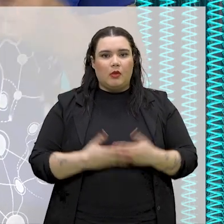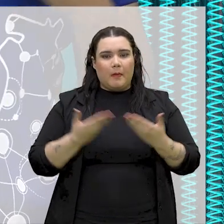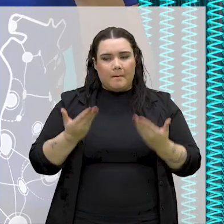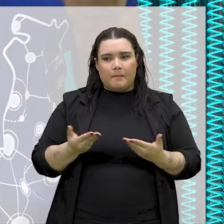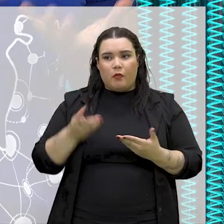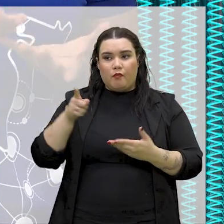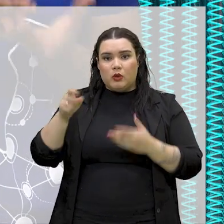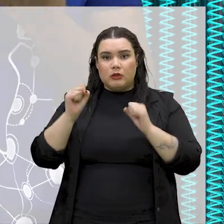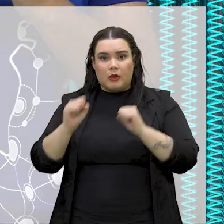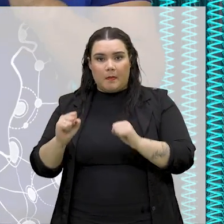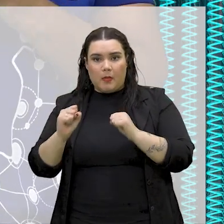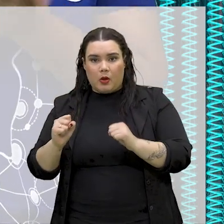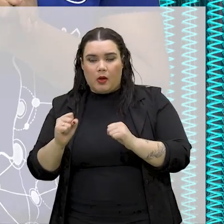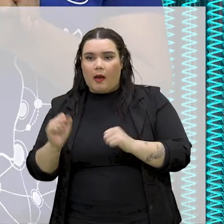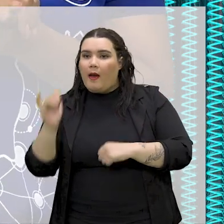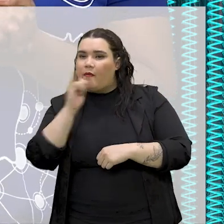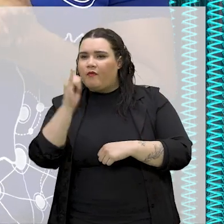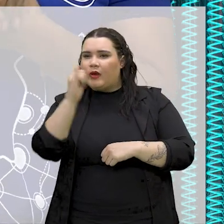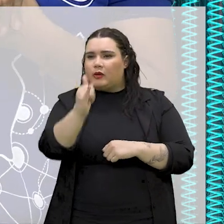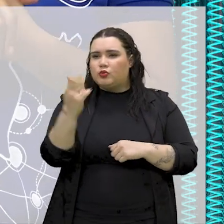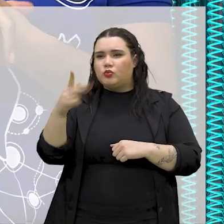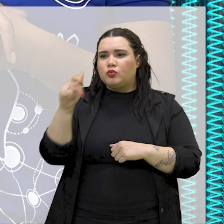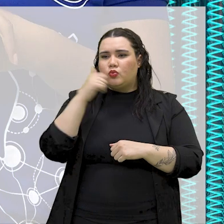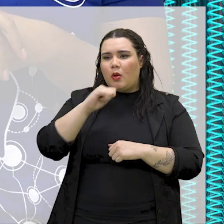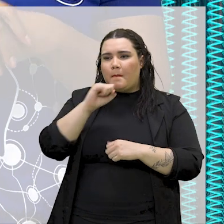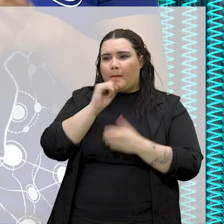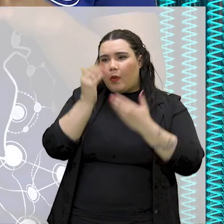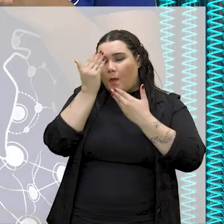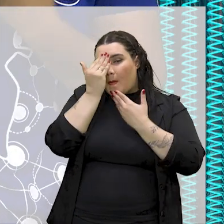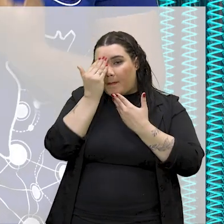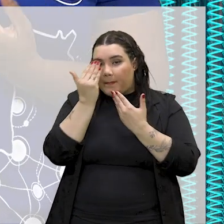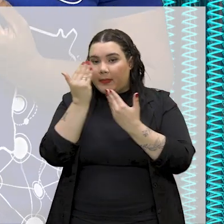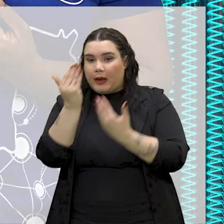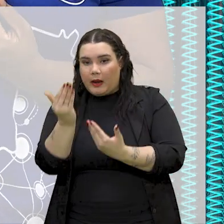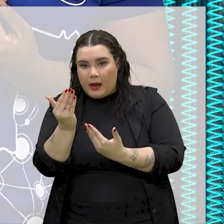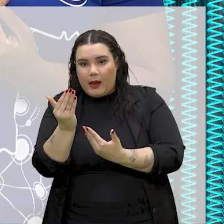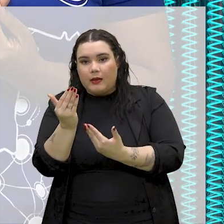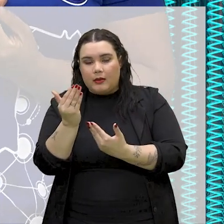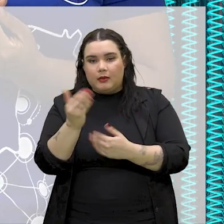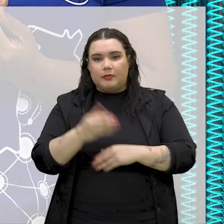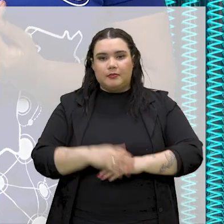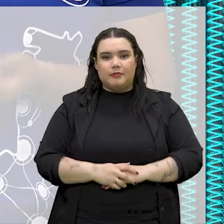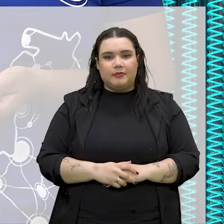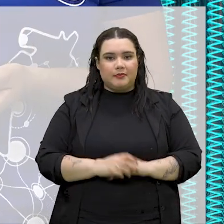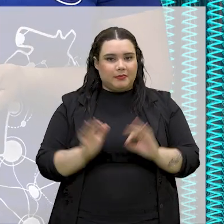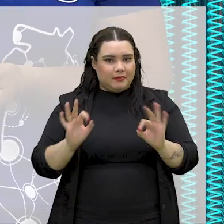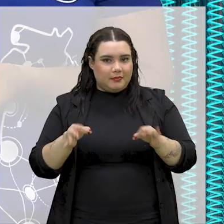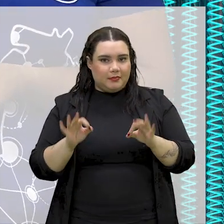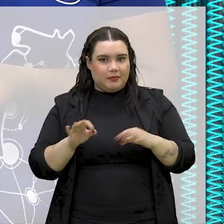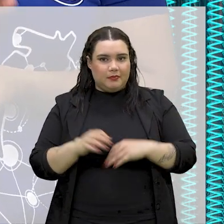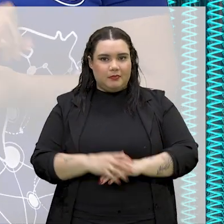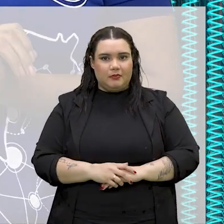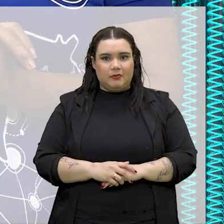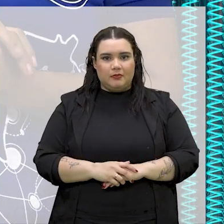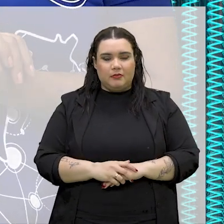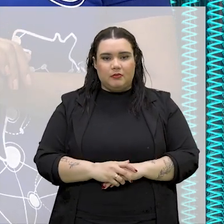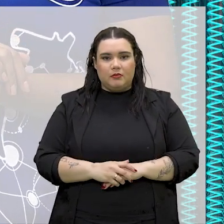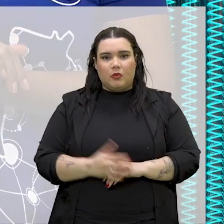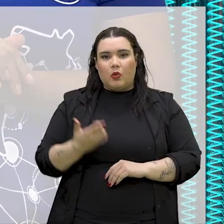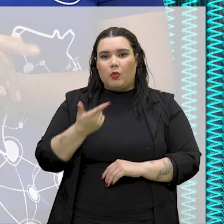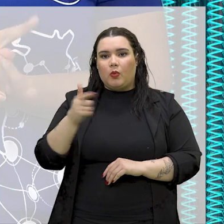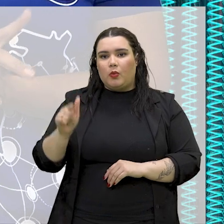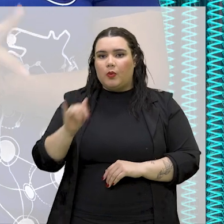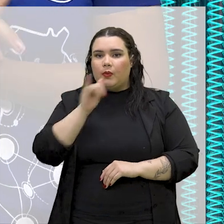você poderia dizer obrigado ou agradecer a sua mãe por mim, certo? Aqui eu tenho